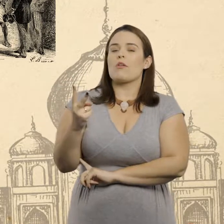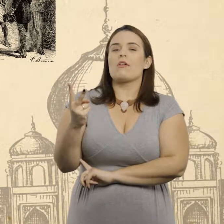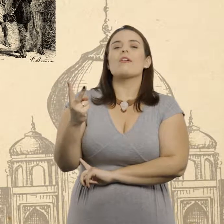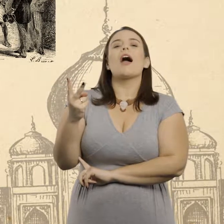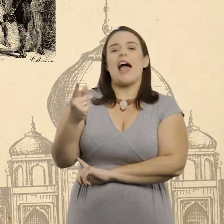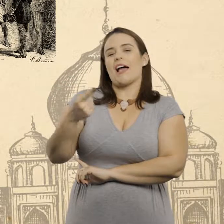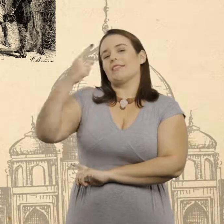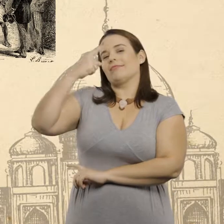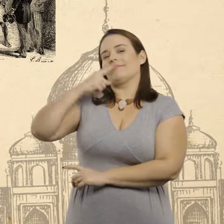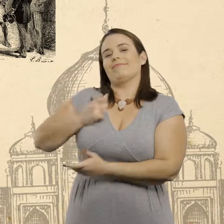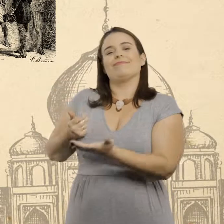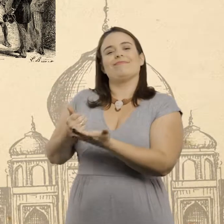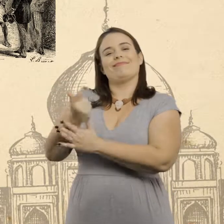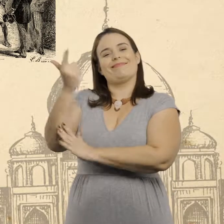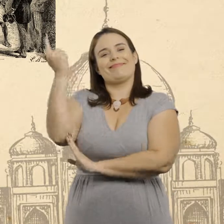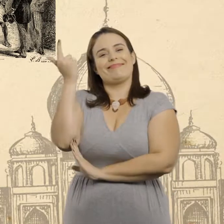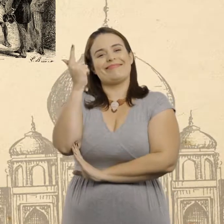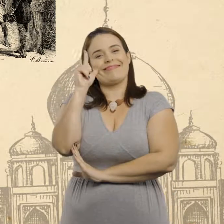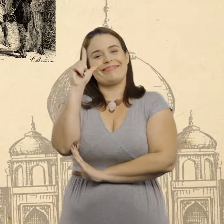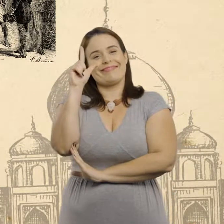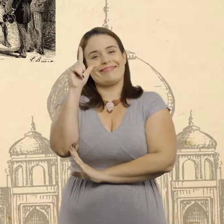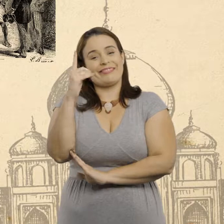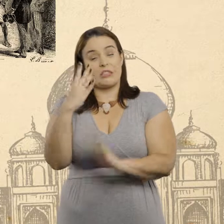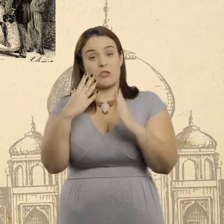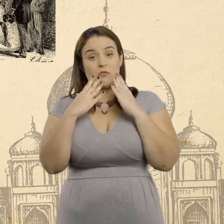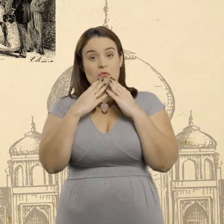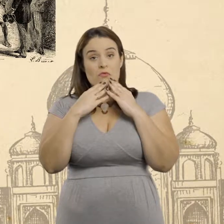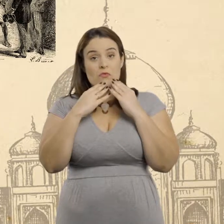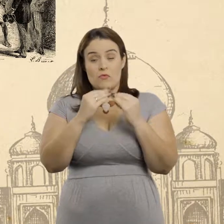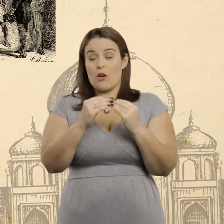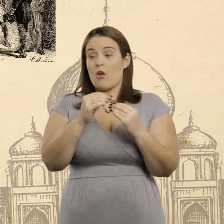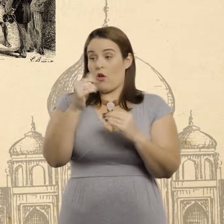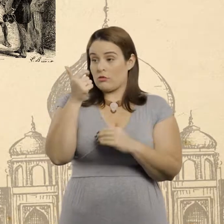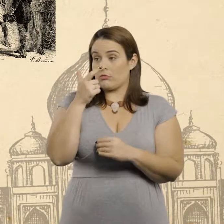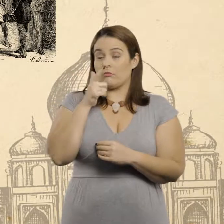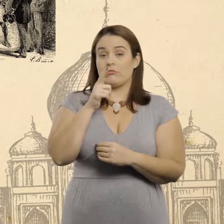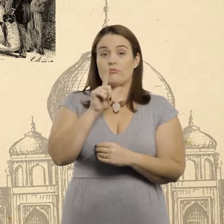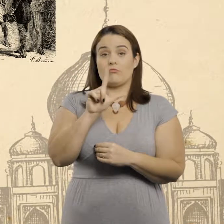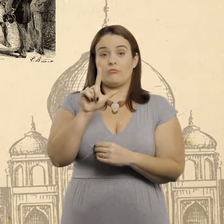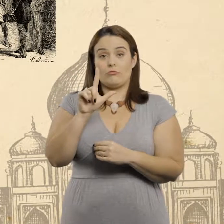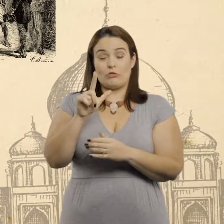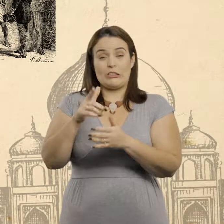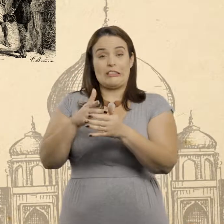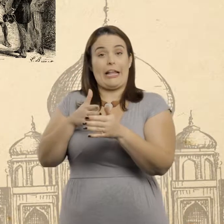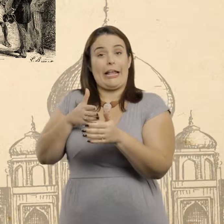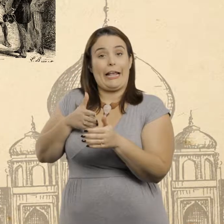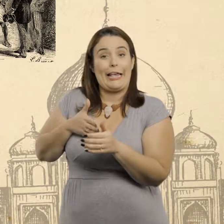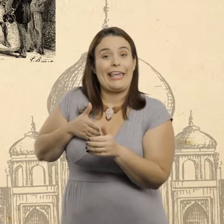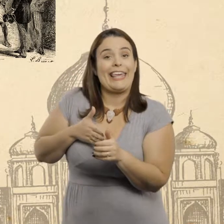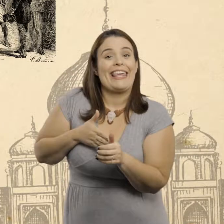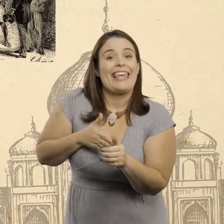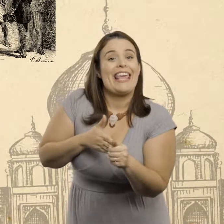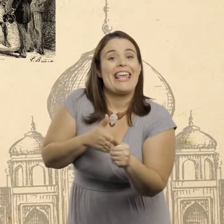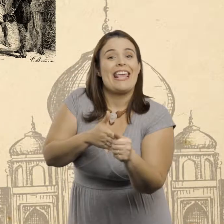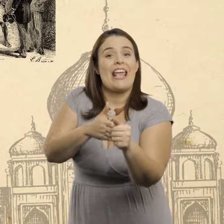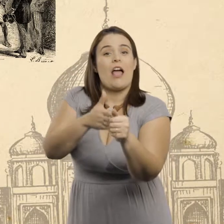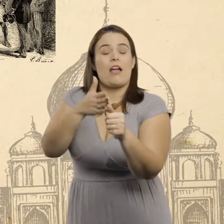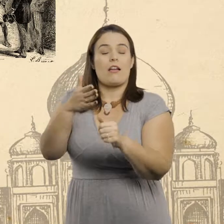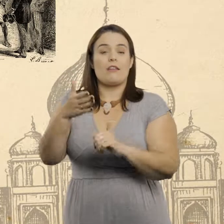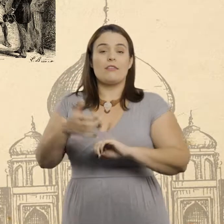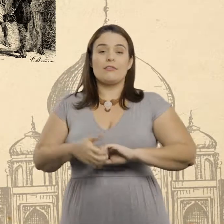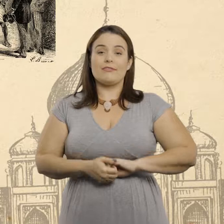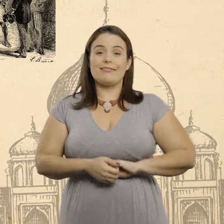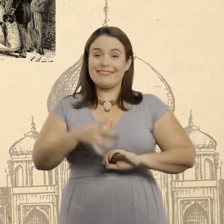ofereceu 2.000 libras e conseguiu comprar o animal. Phileas Fogg pagou um jovem guia para conduzir